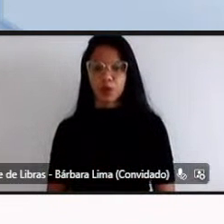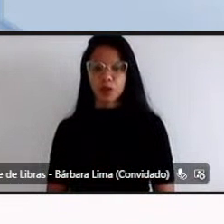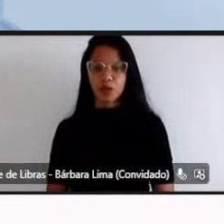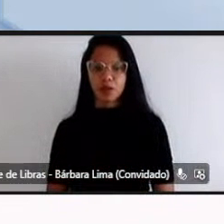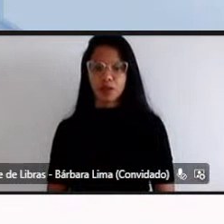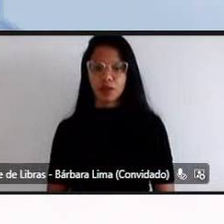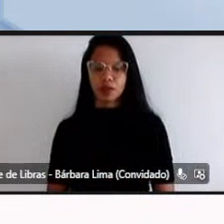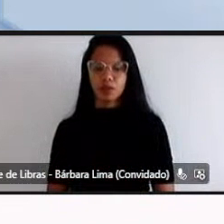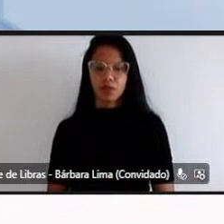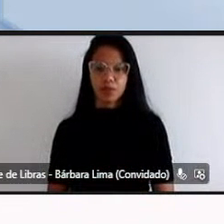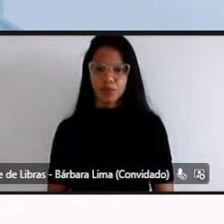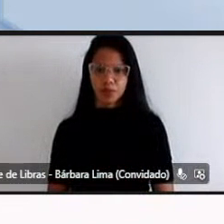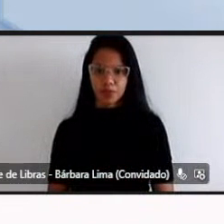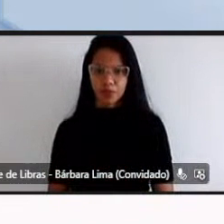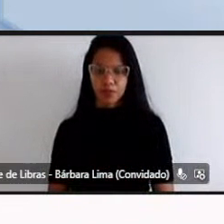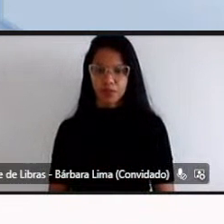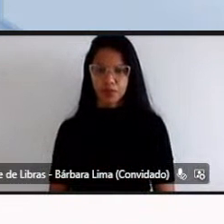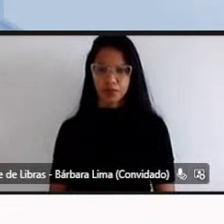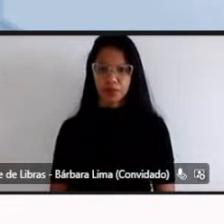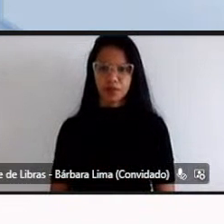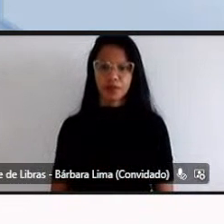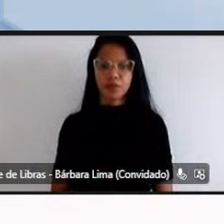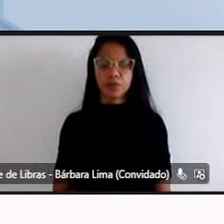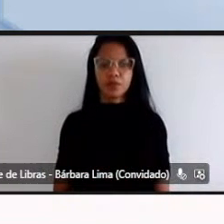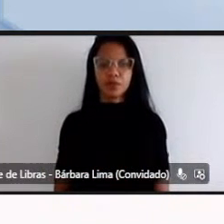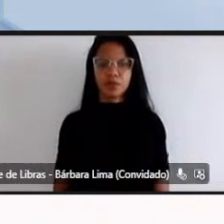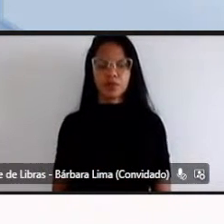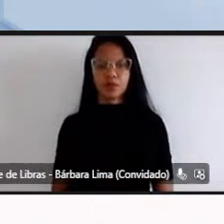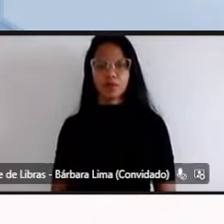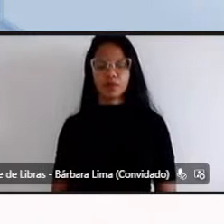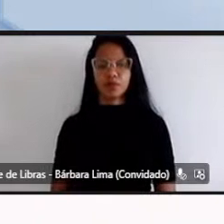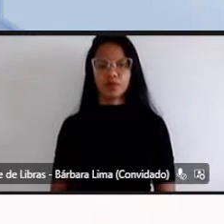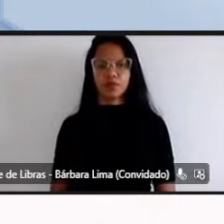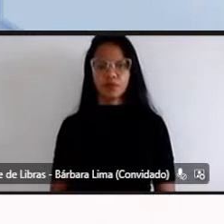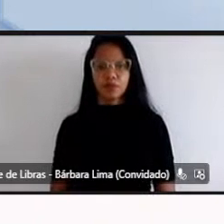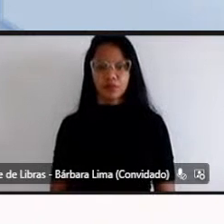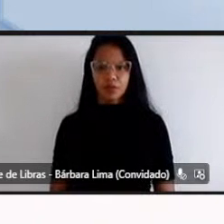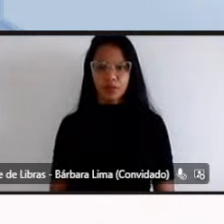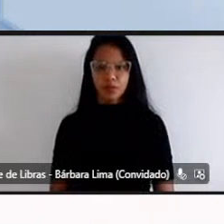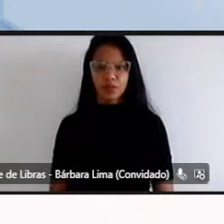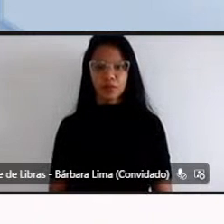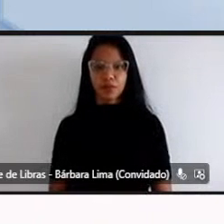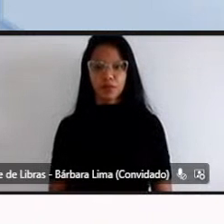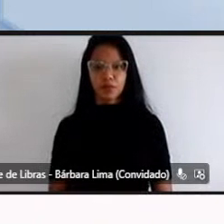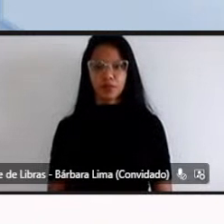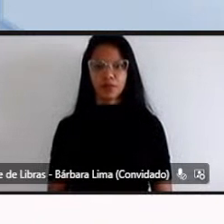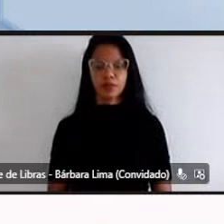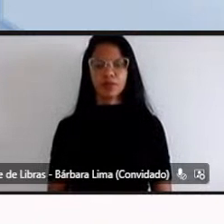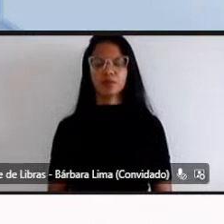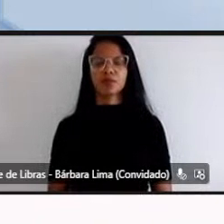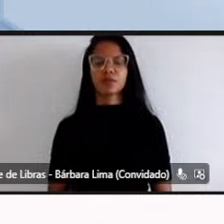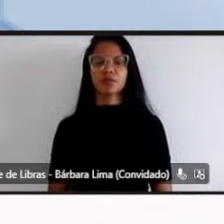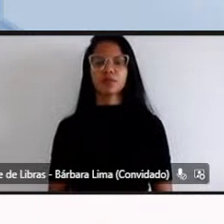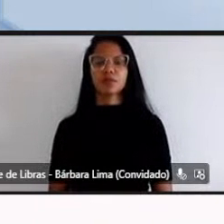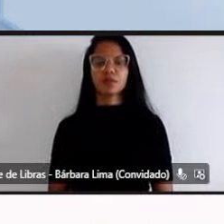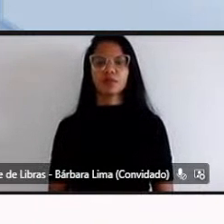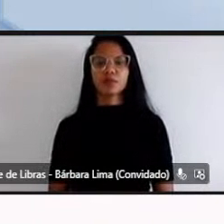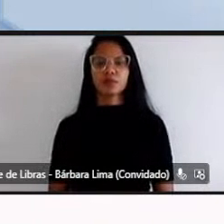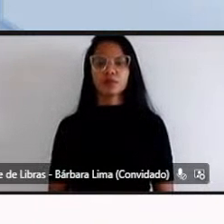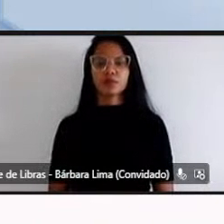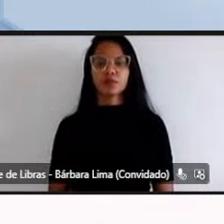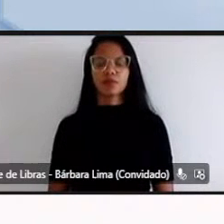The perpetrator will make certain promises or commitments to repair the harm and